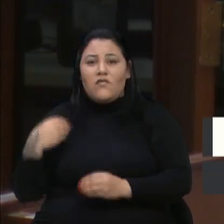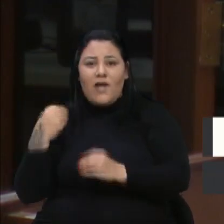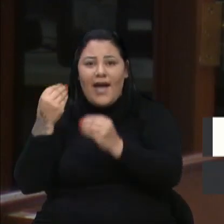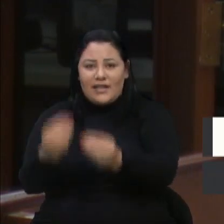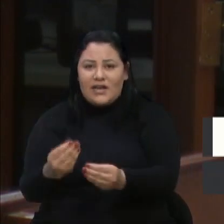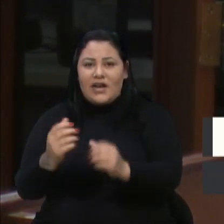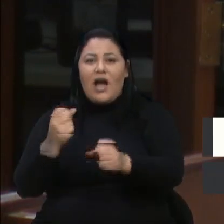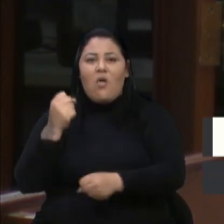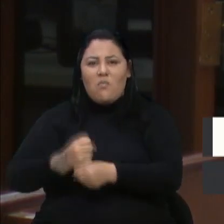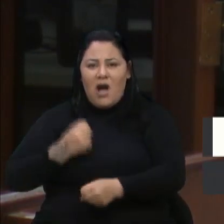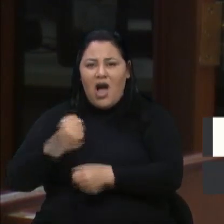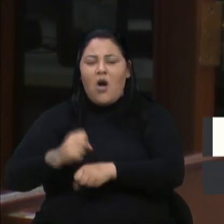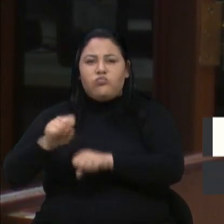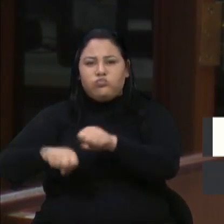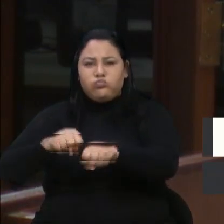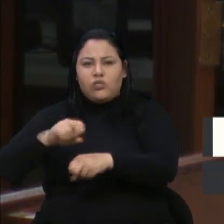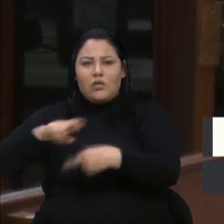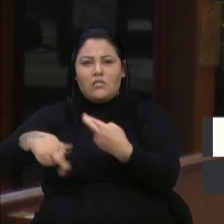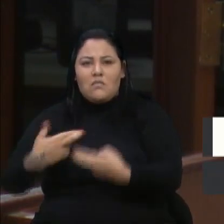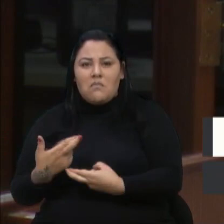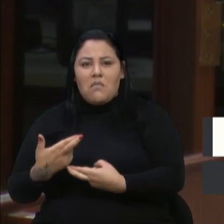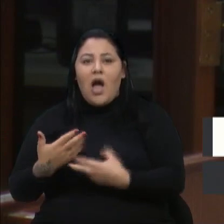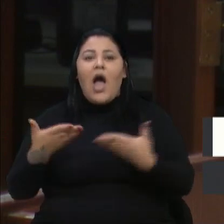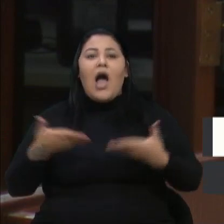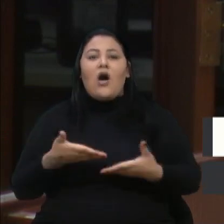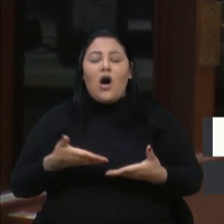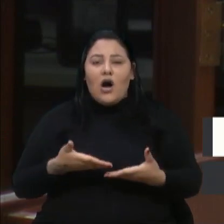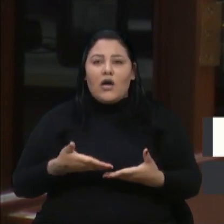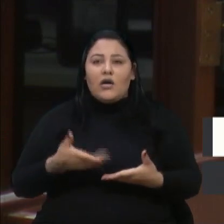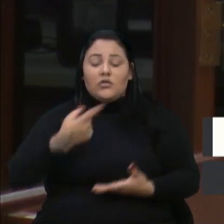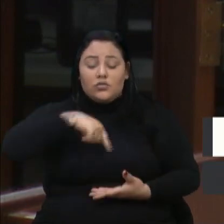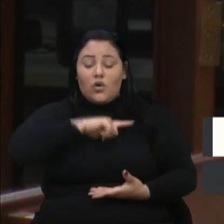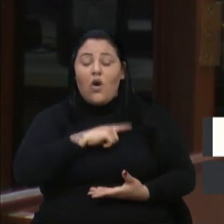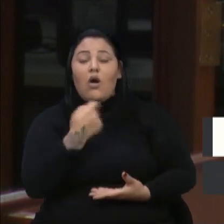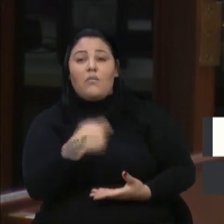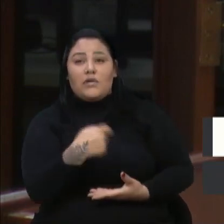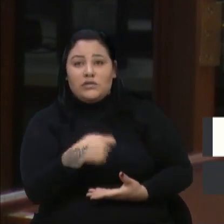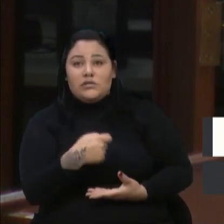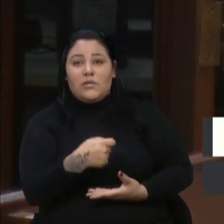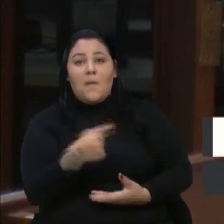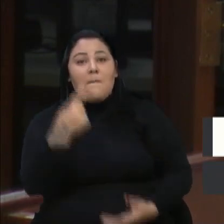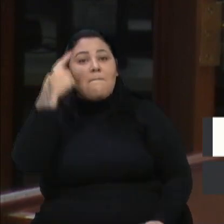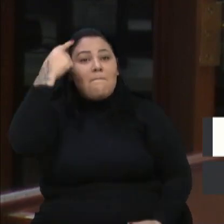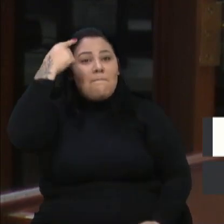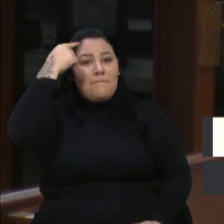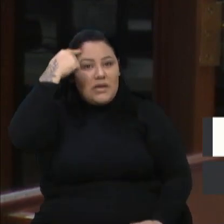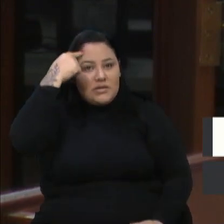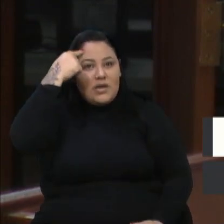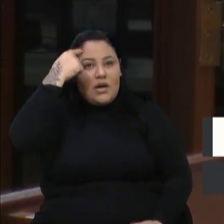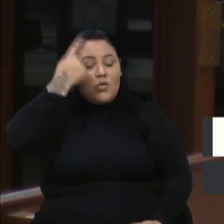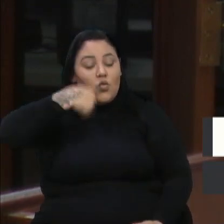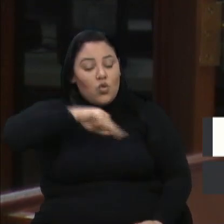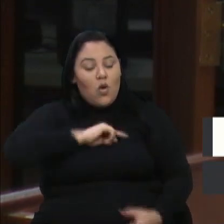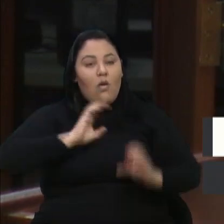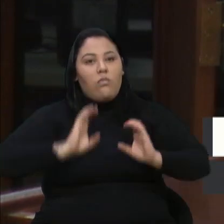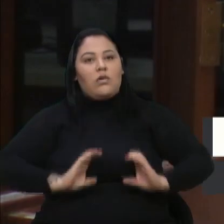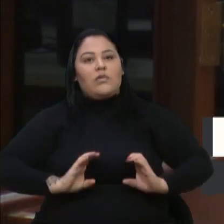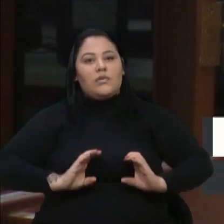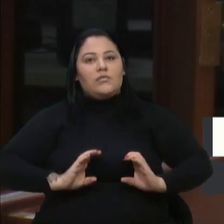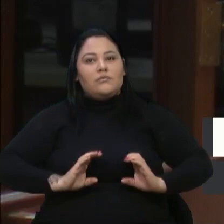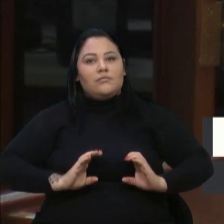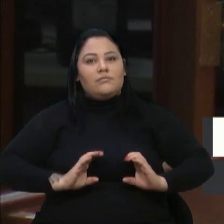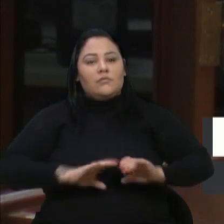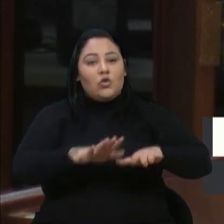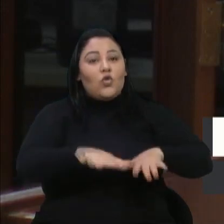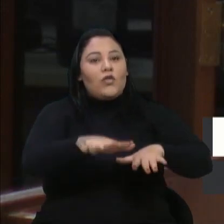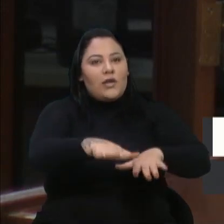obra concreta nesse sentido. Agora, a gente precisa refletir sobre o nosso comportamento no trânsito. E isso